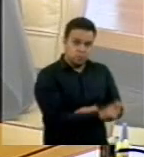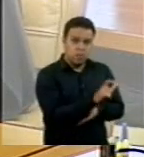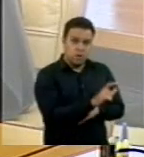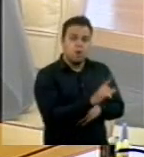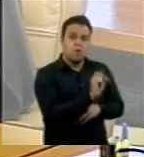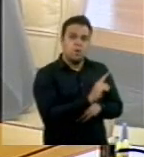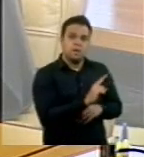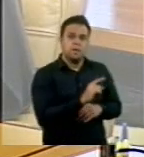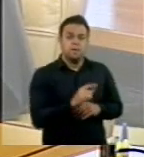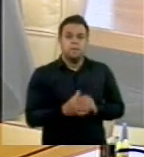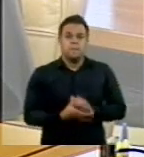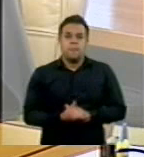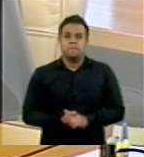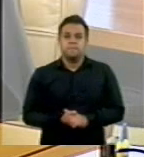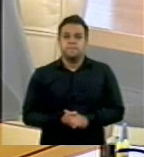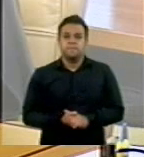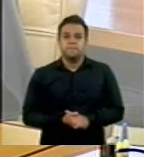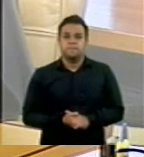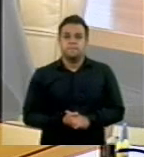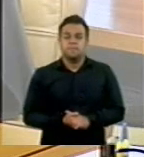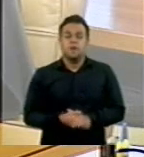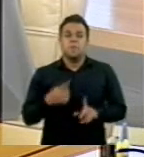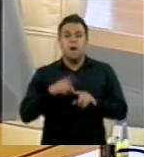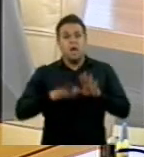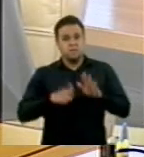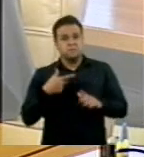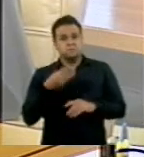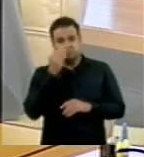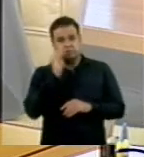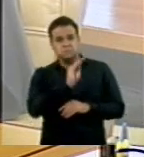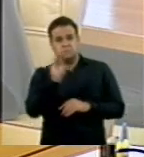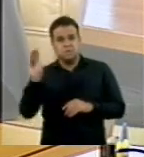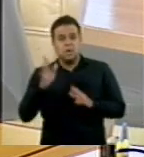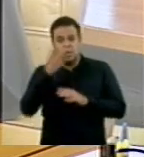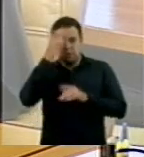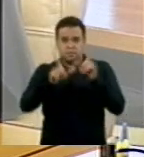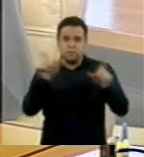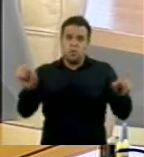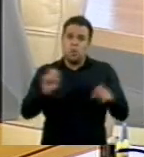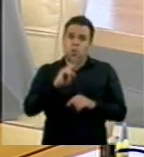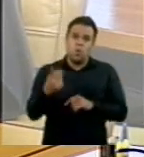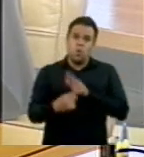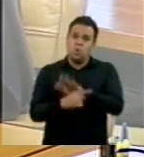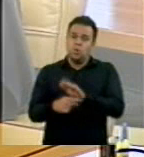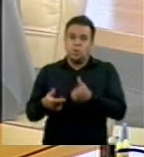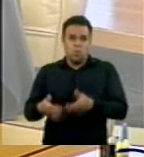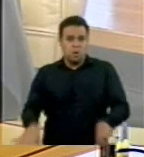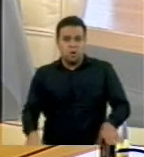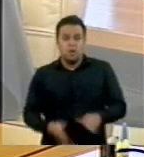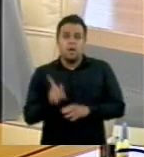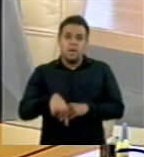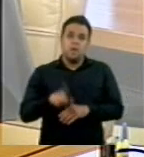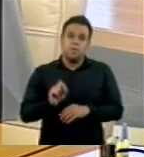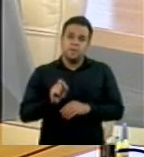sermos aquilo que respondemos, mesmo quando ignoramos o outro, mesmo quando negamos atender o que se pede.